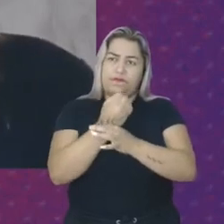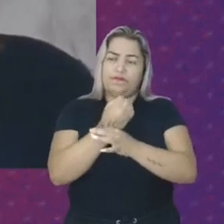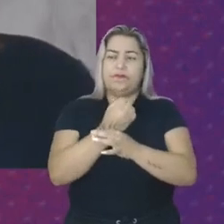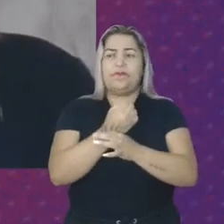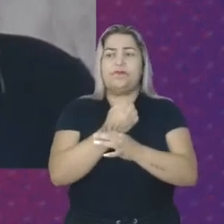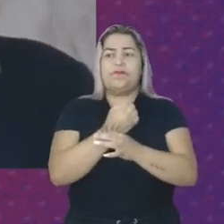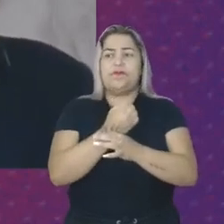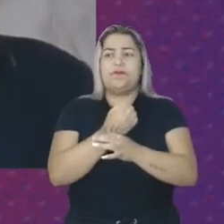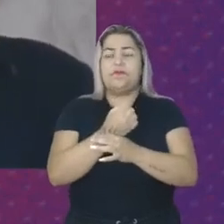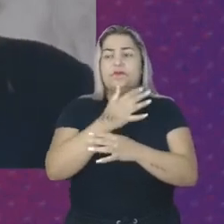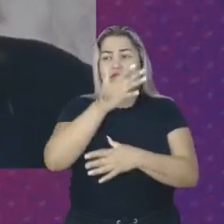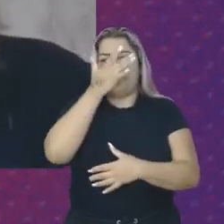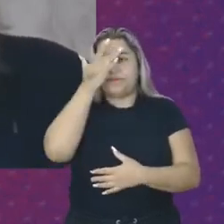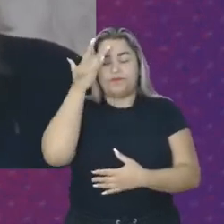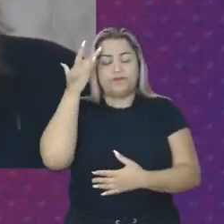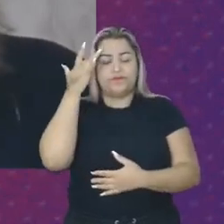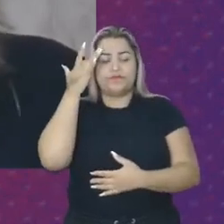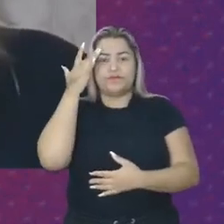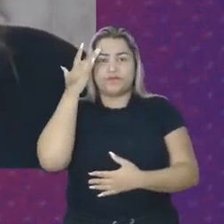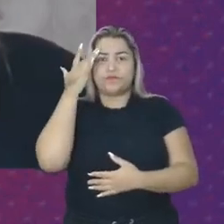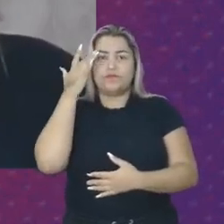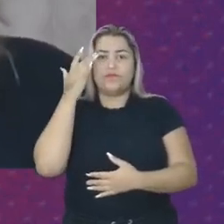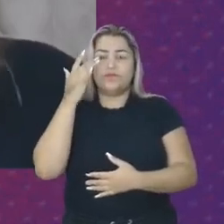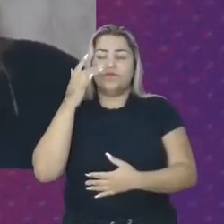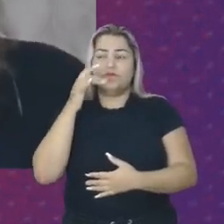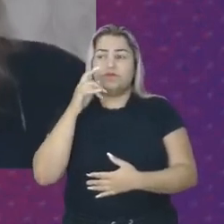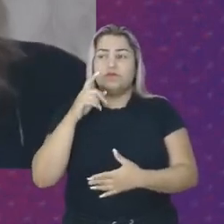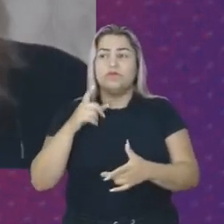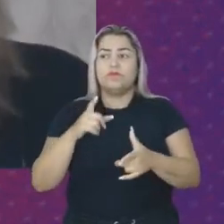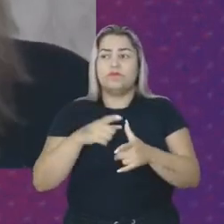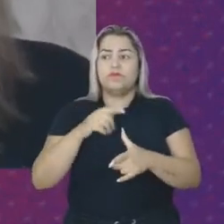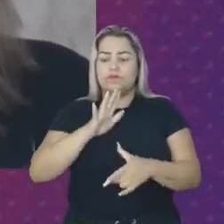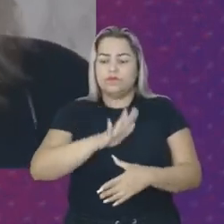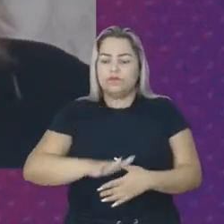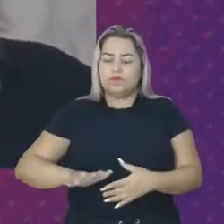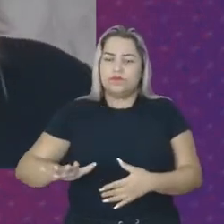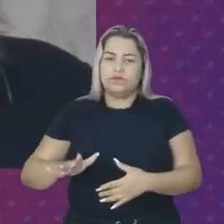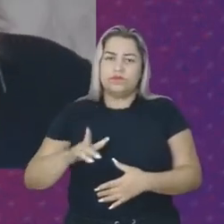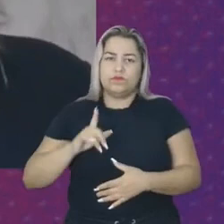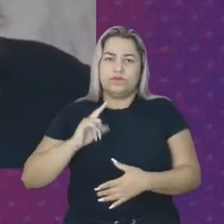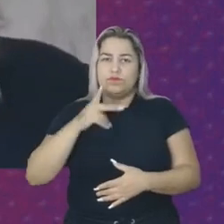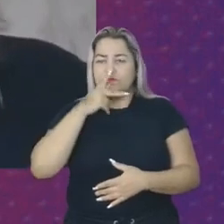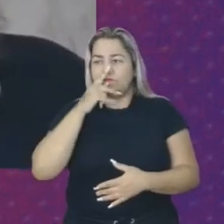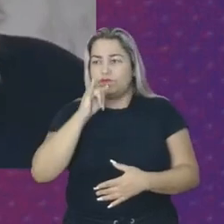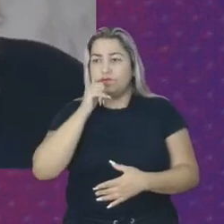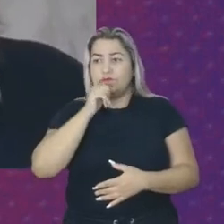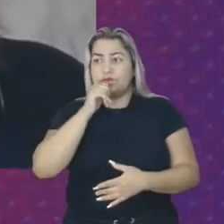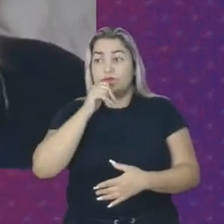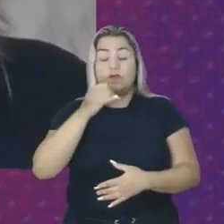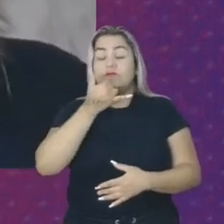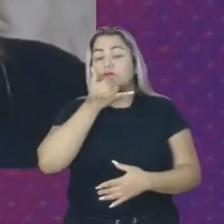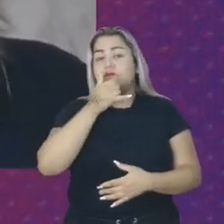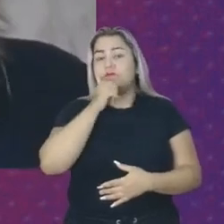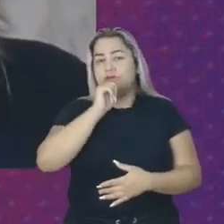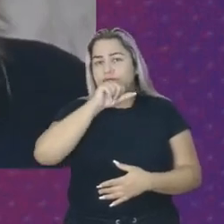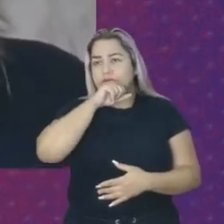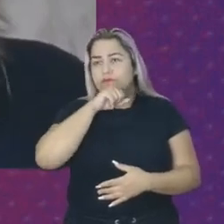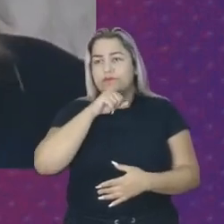aos órfãos do feminicídio, a garantia de direitos, que inclui o acesso à justiça e à